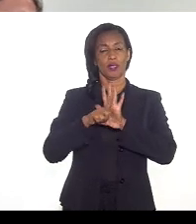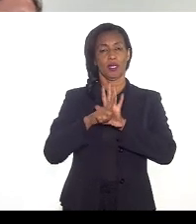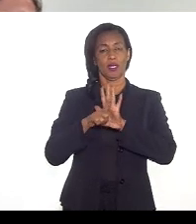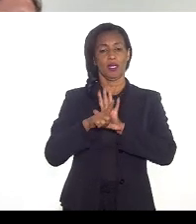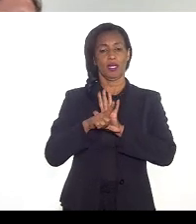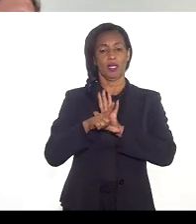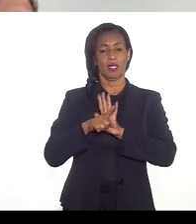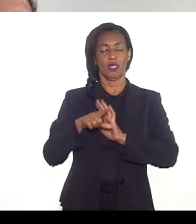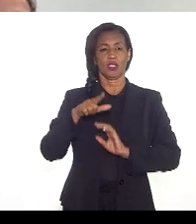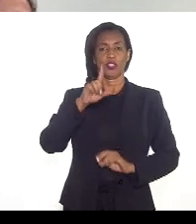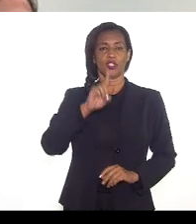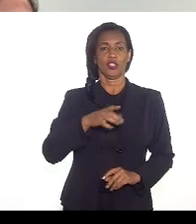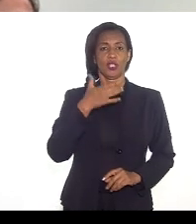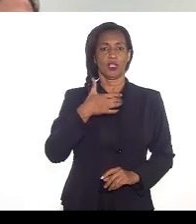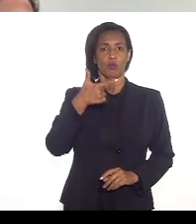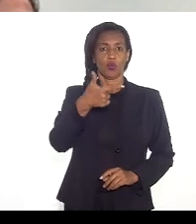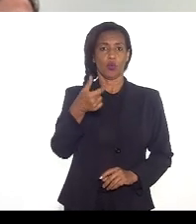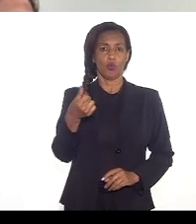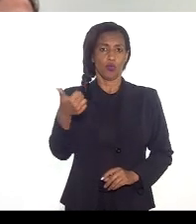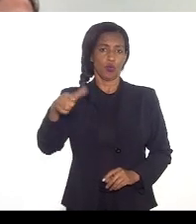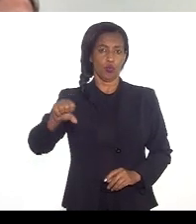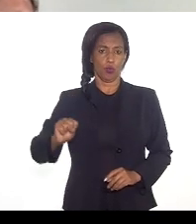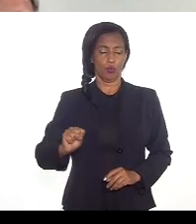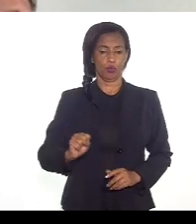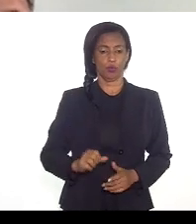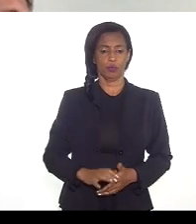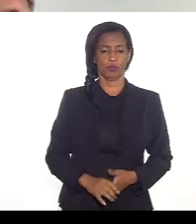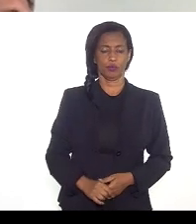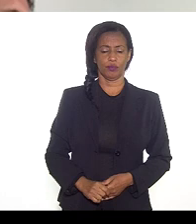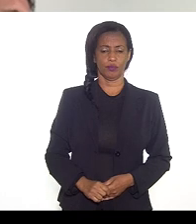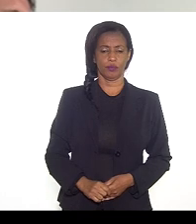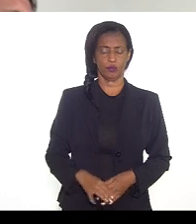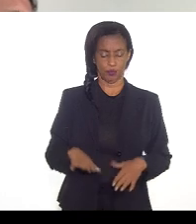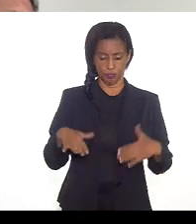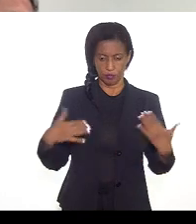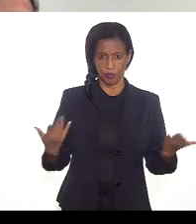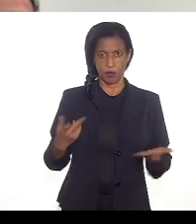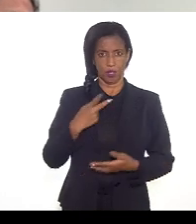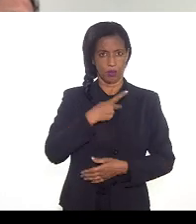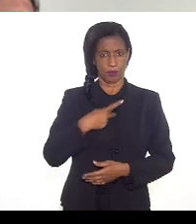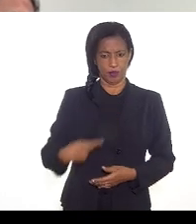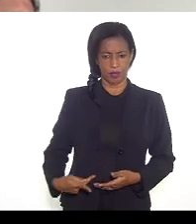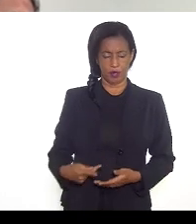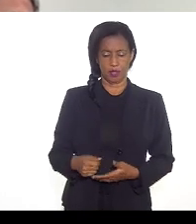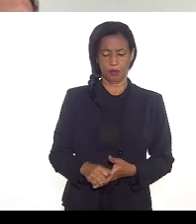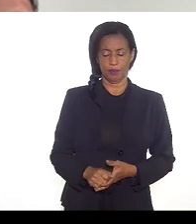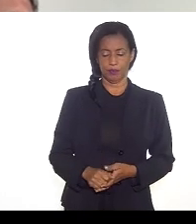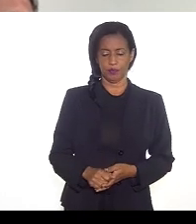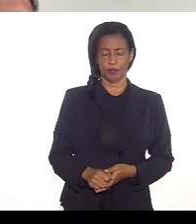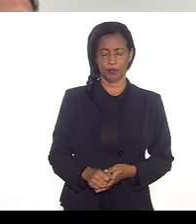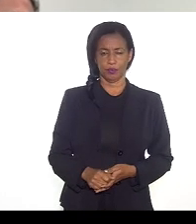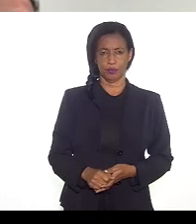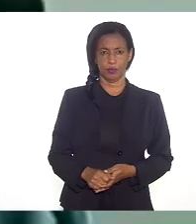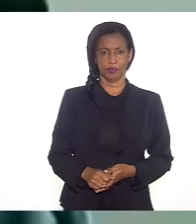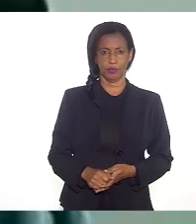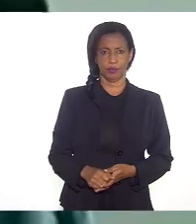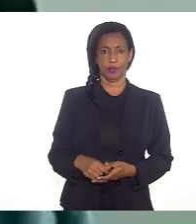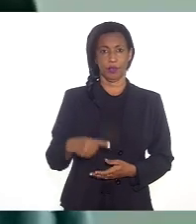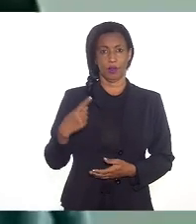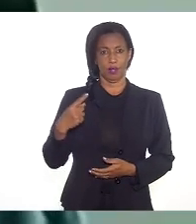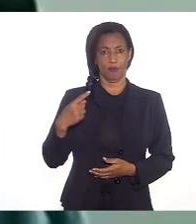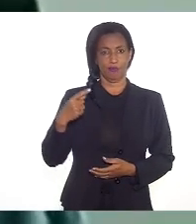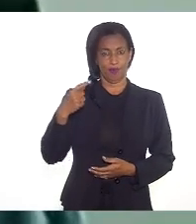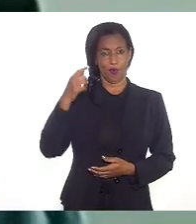8202 de 10 de dezembro de 2018. Senhor presidente, por uma questão de